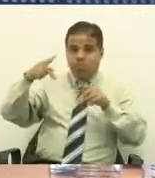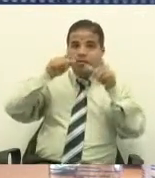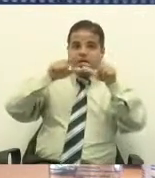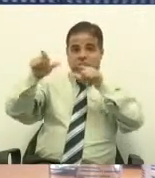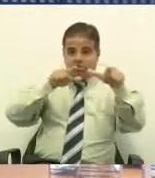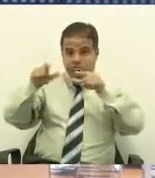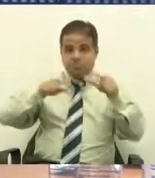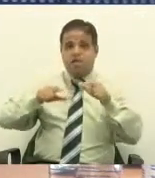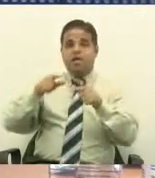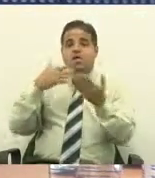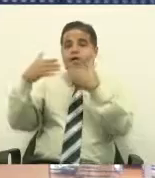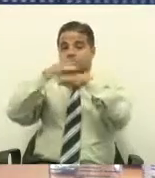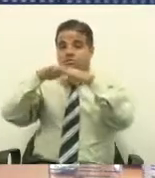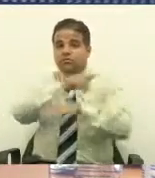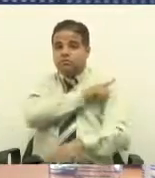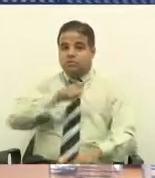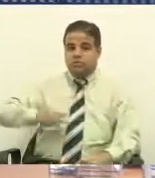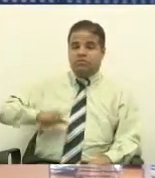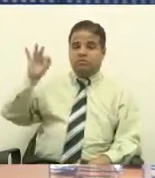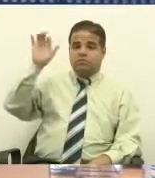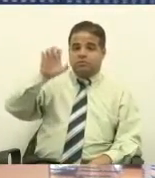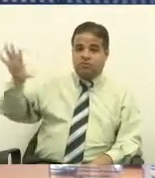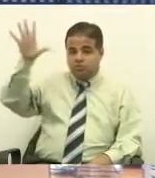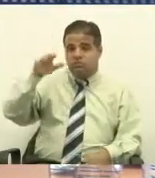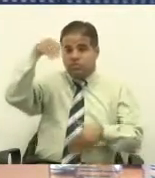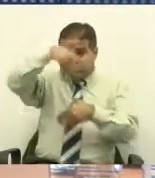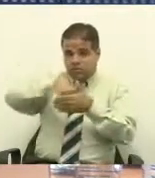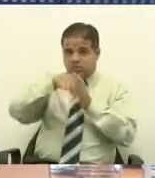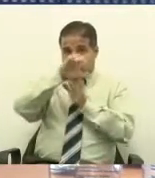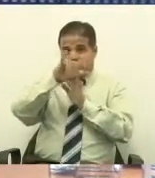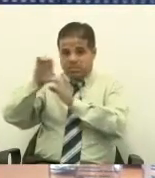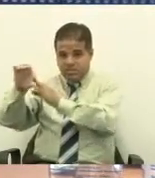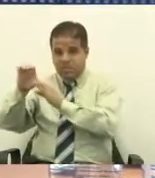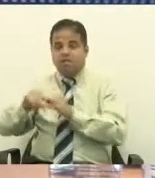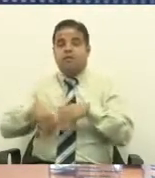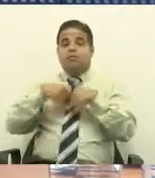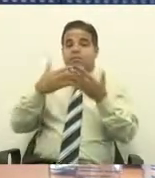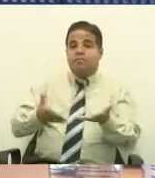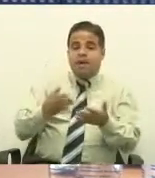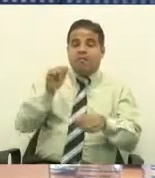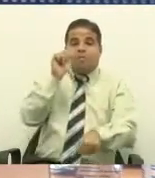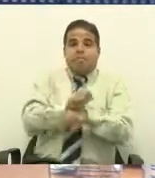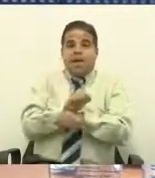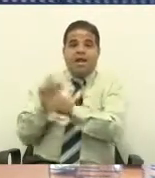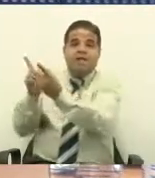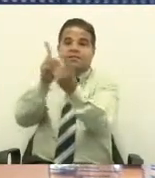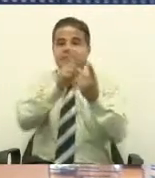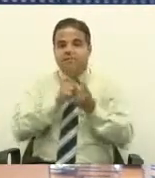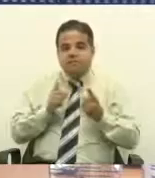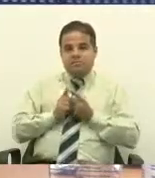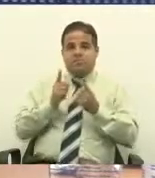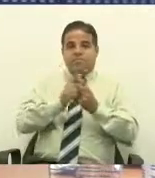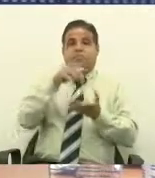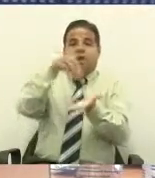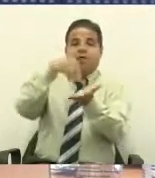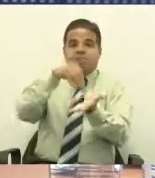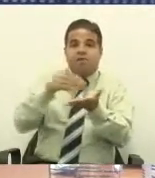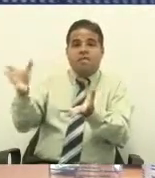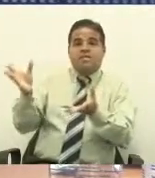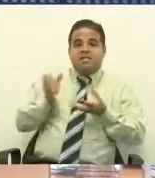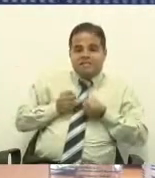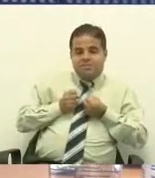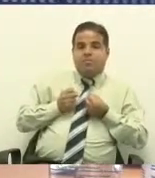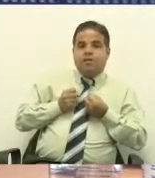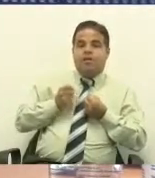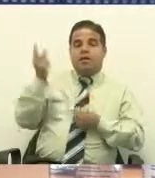de uma articulação com o Governo do Estado dentro de um SIC, para que a gente não deixasse de ter esse atendimento pela falta de recebimento de